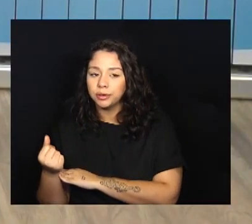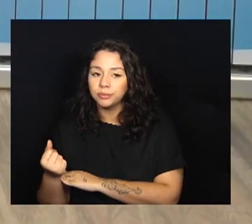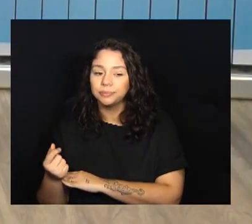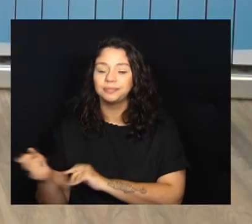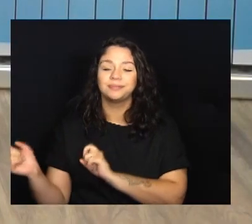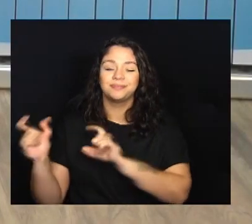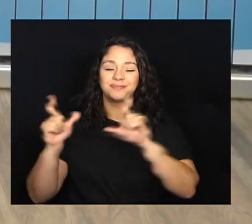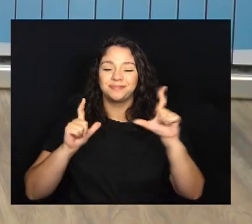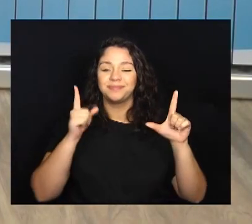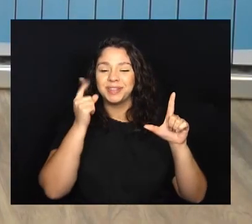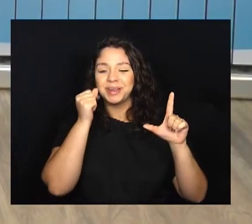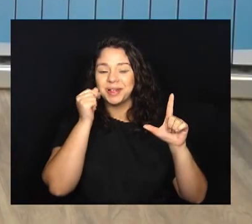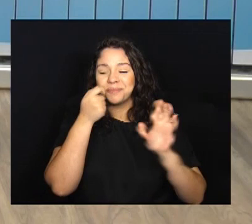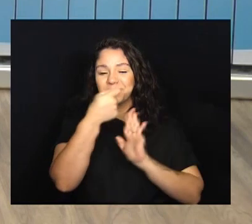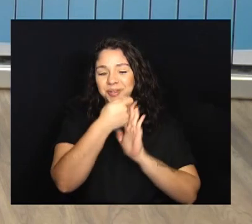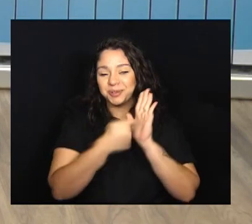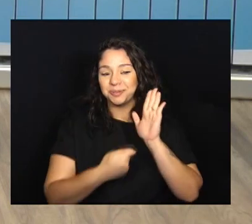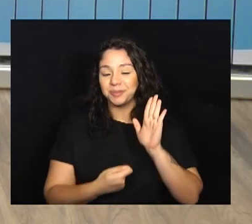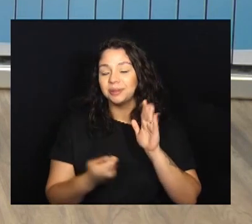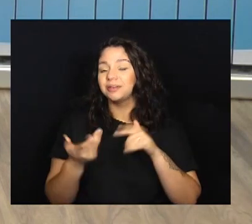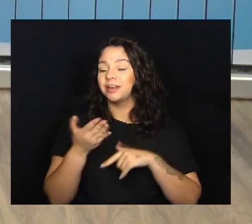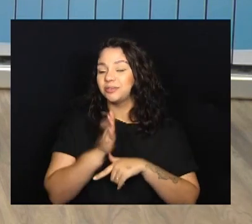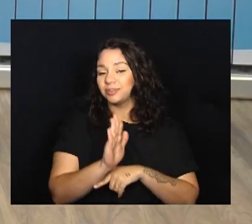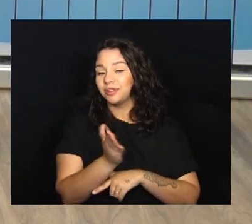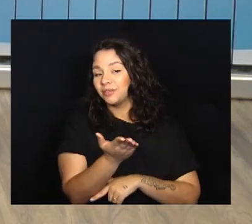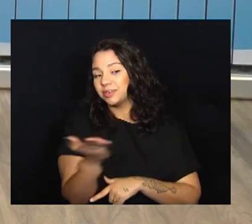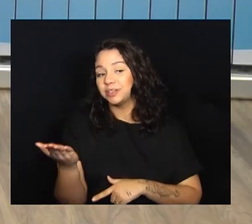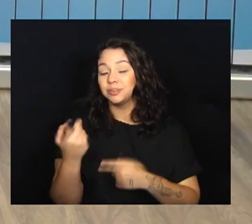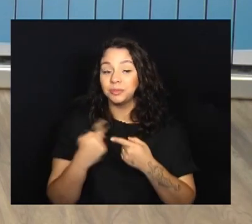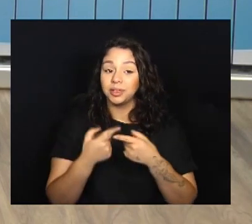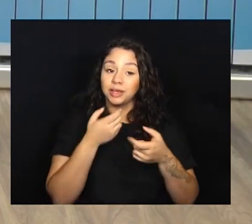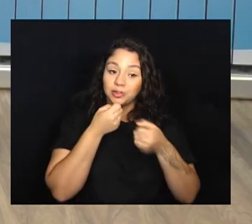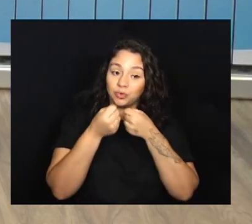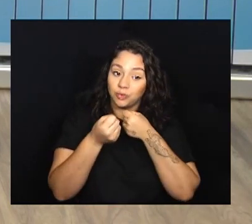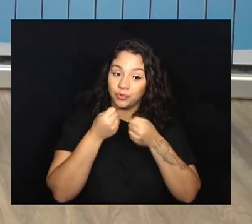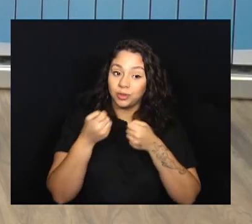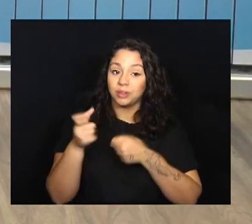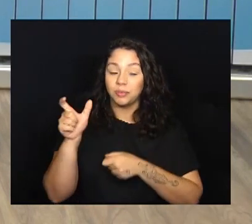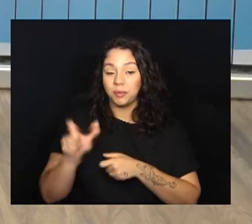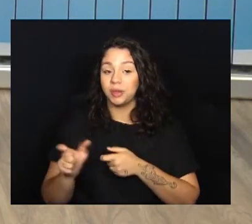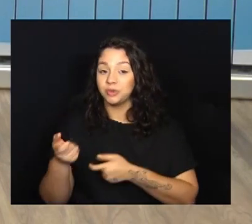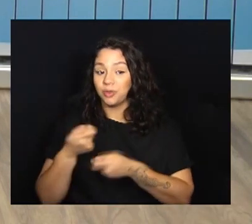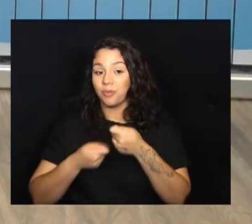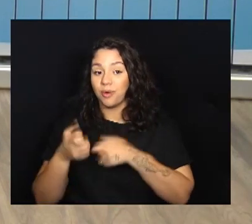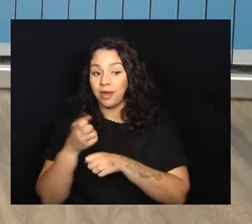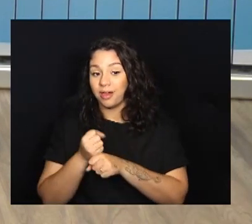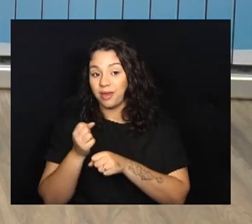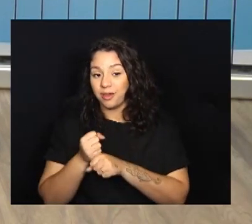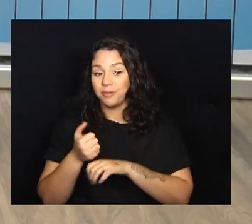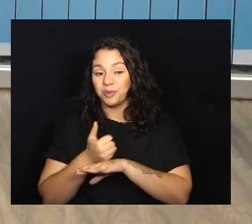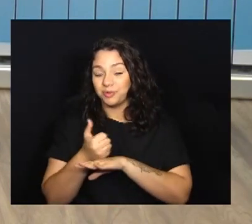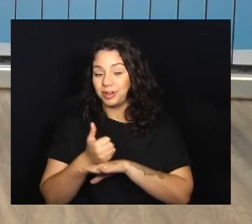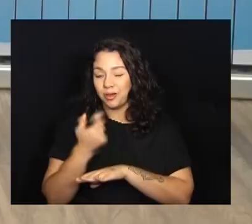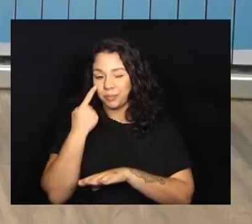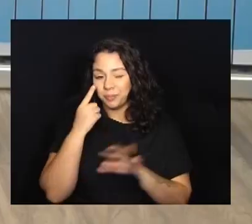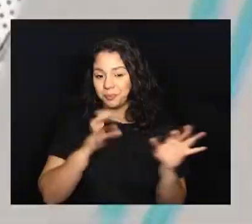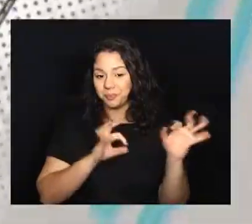Ponta do Lápis agora vai te ajudar, porque entrevistou um economista. Acompanhe.